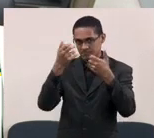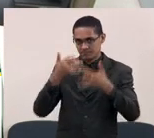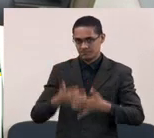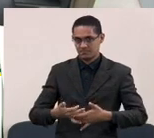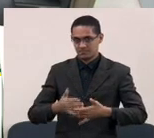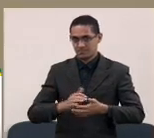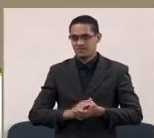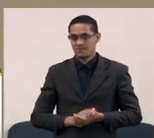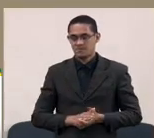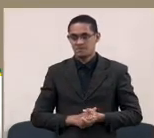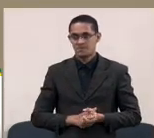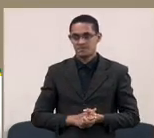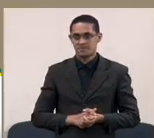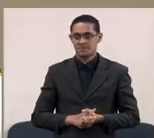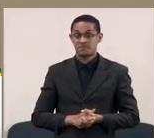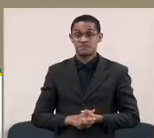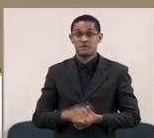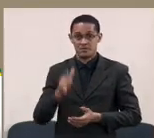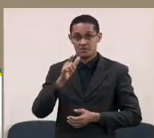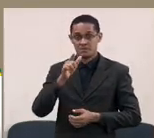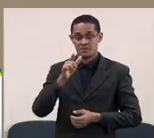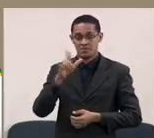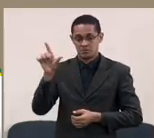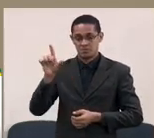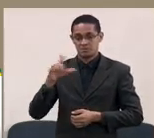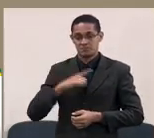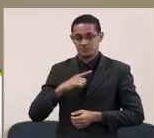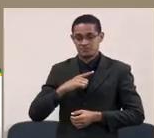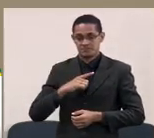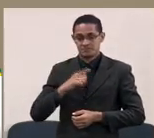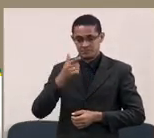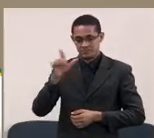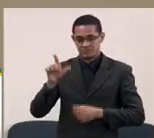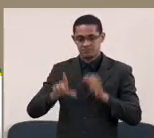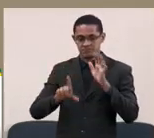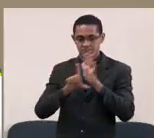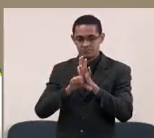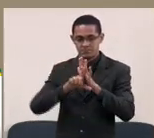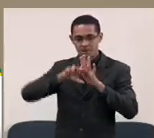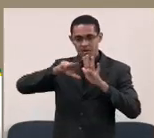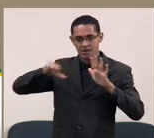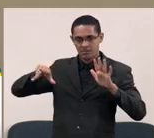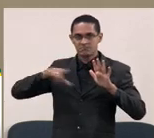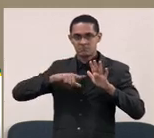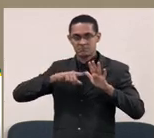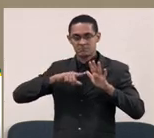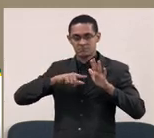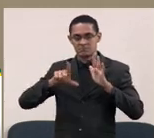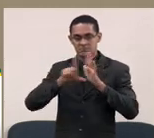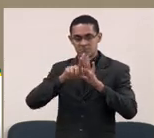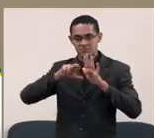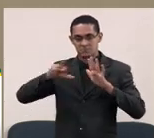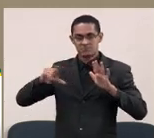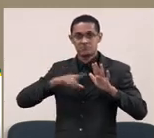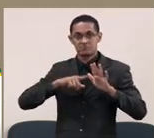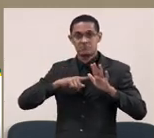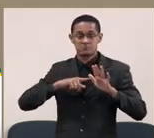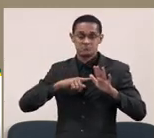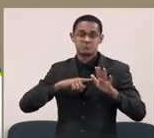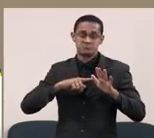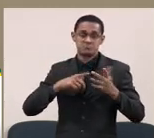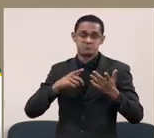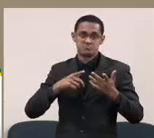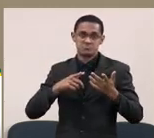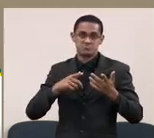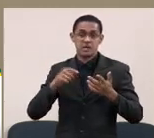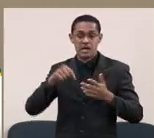E nós temos também... As outras legislações vigentes que modernamente saem